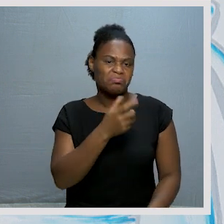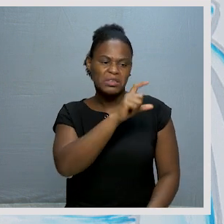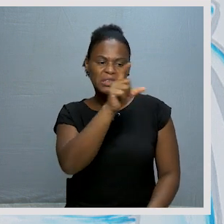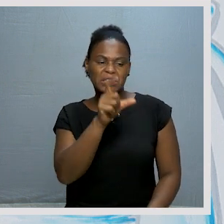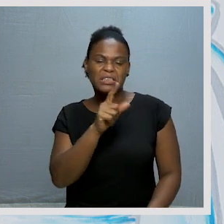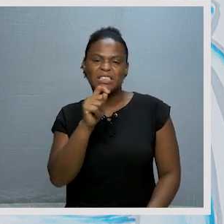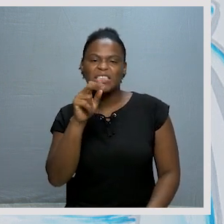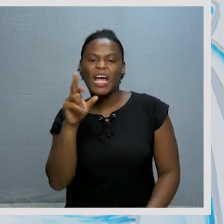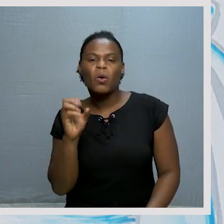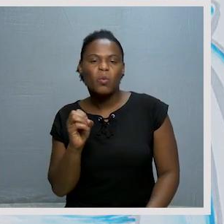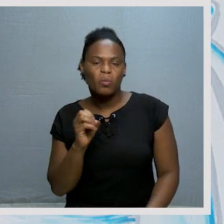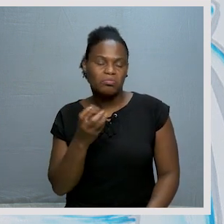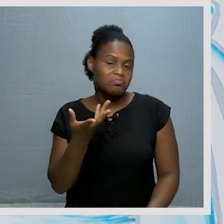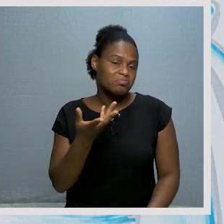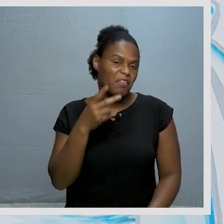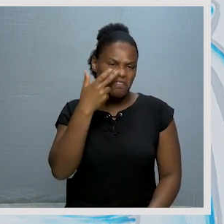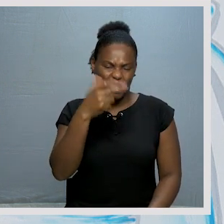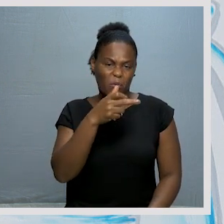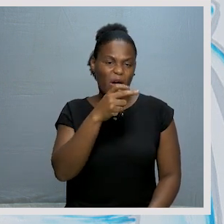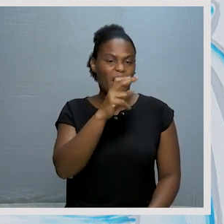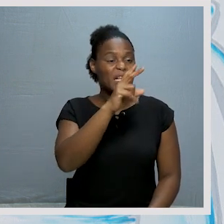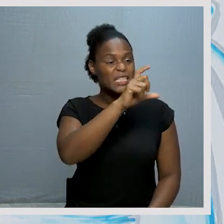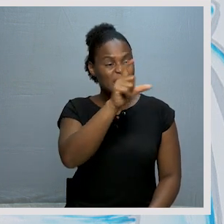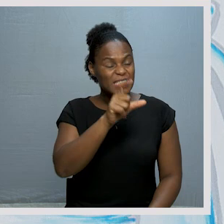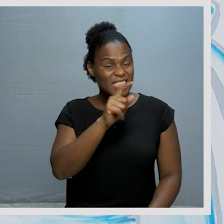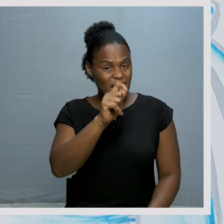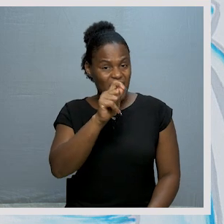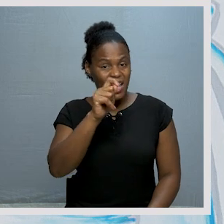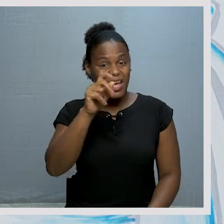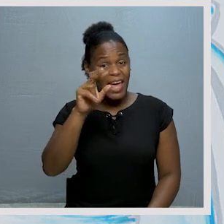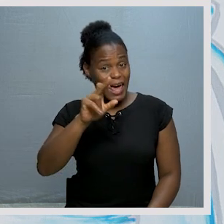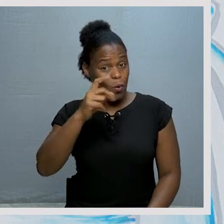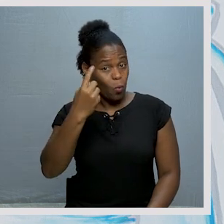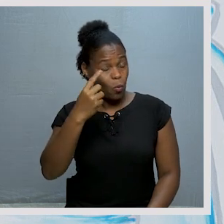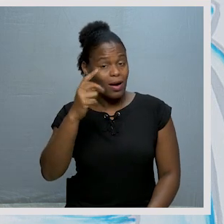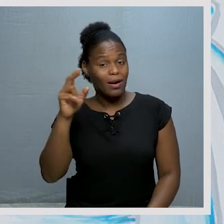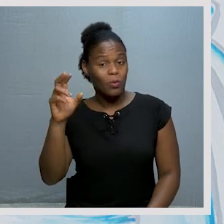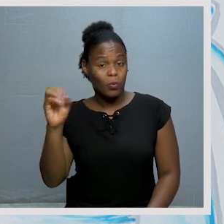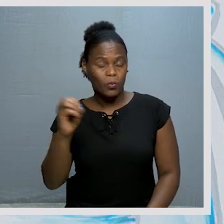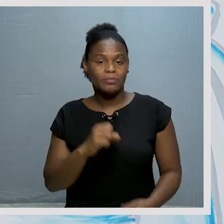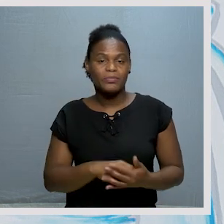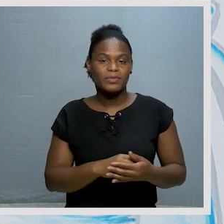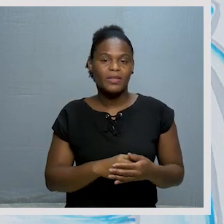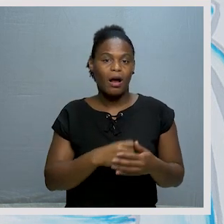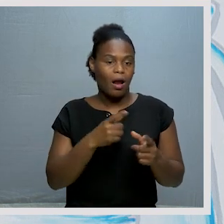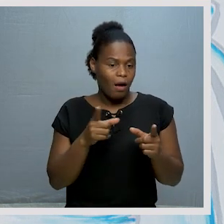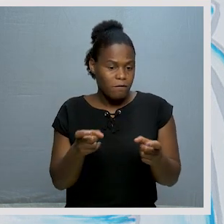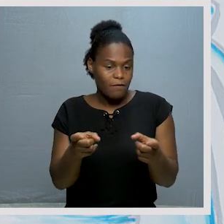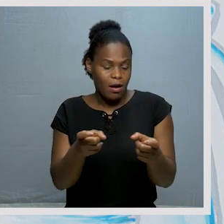Zero. O som é fraco, então, um R. Barata. E como podem ver, aqui nós